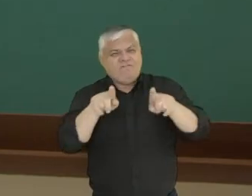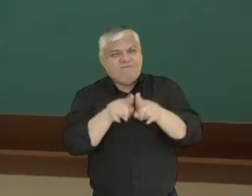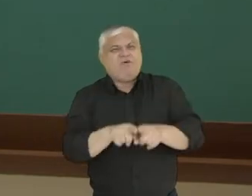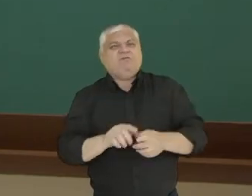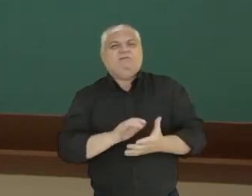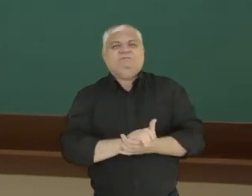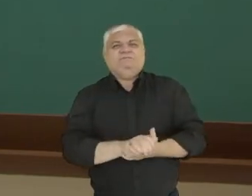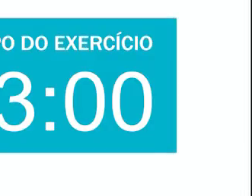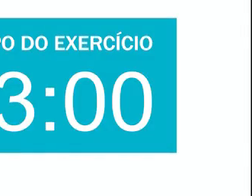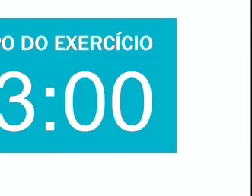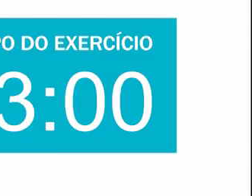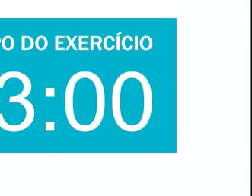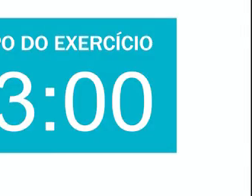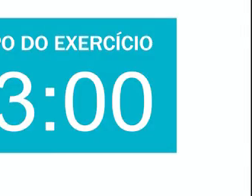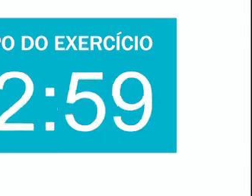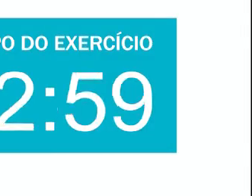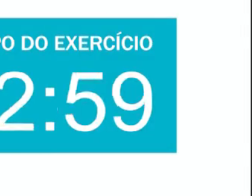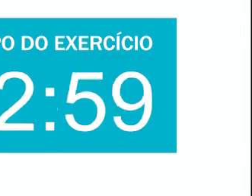pouquinho.